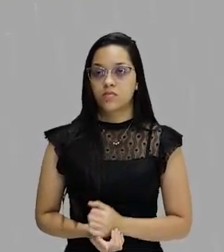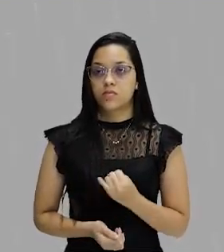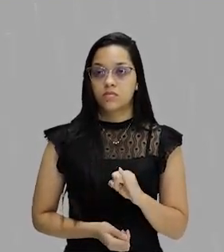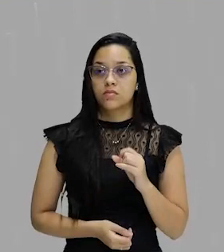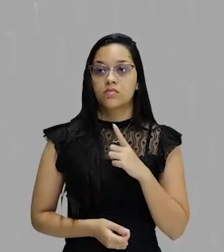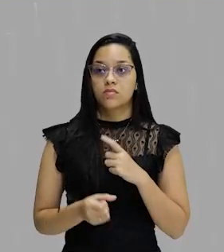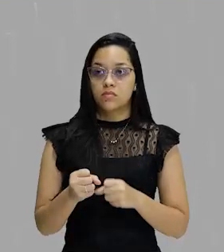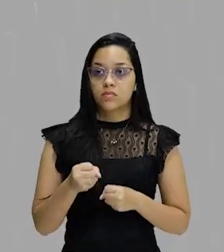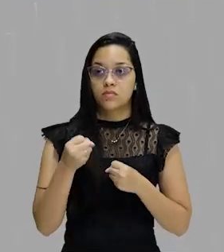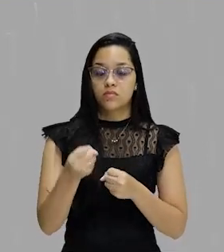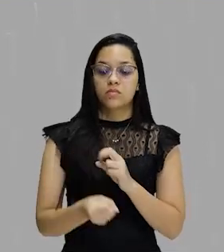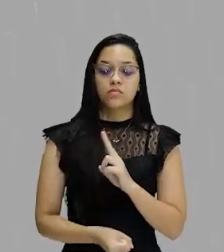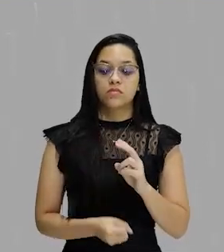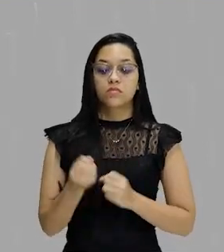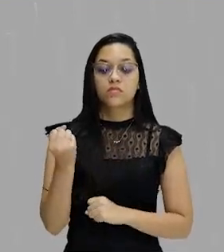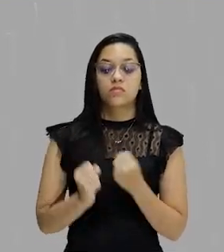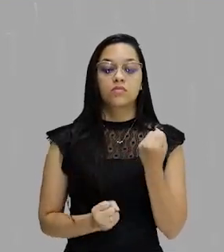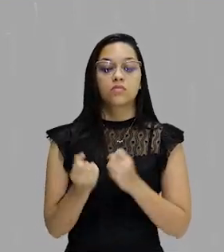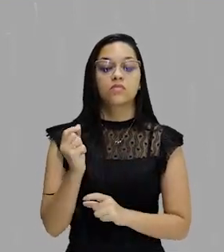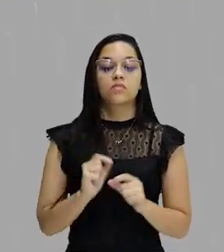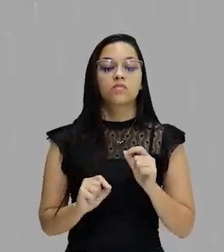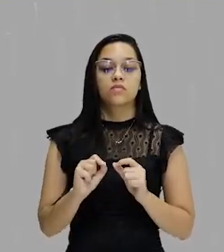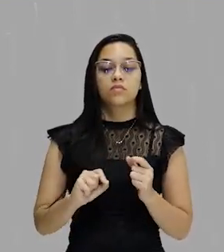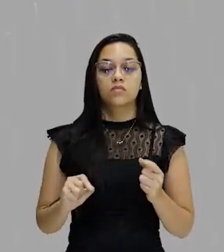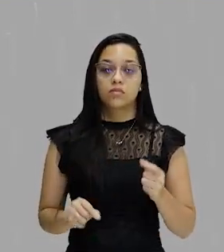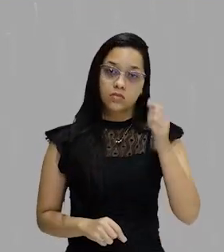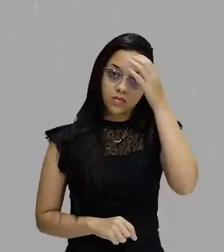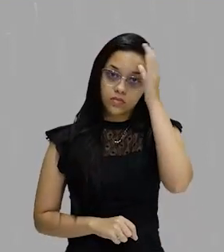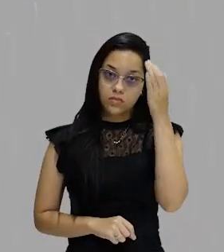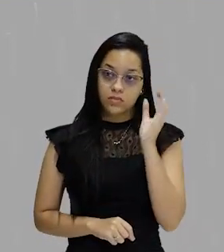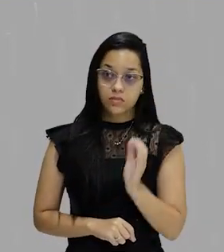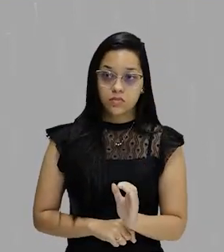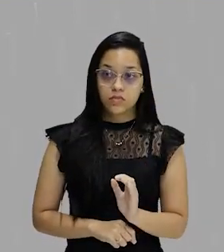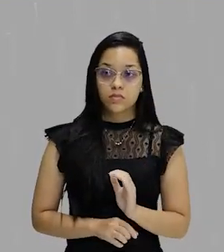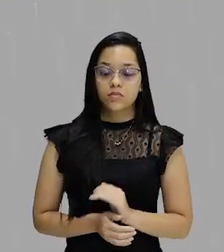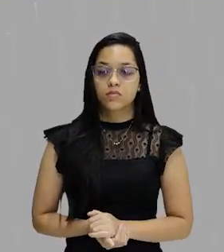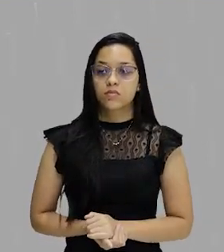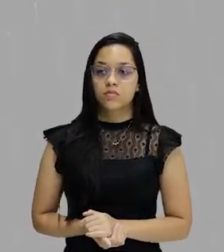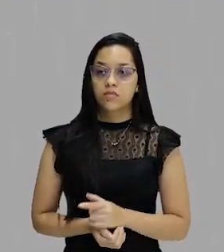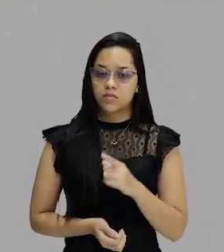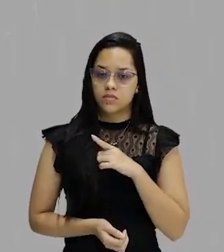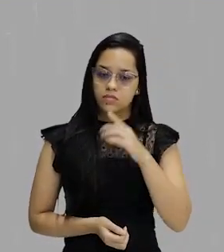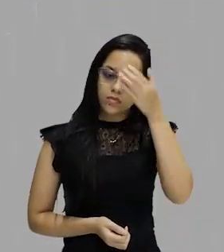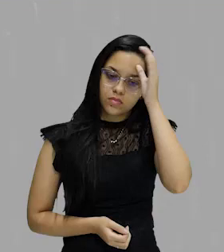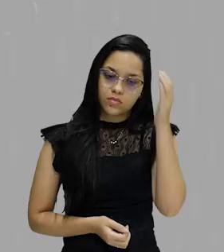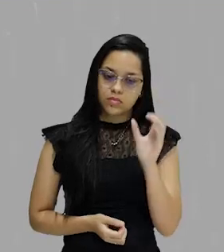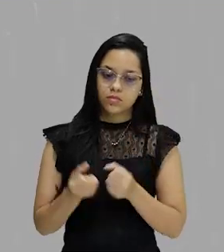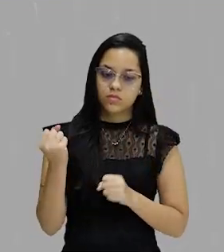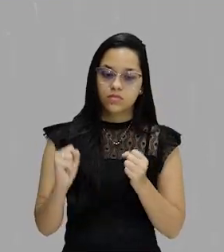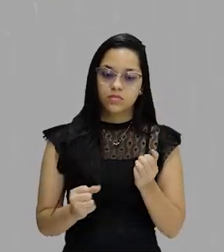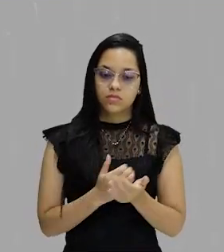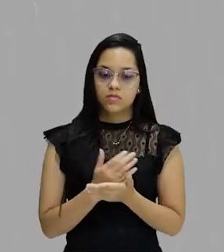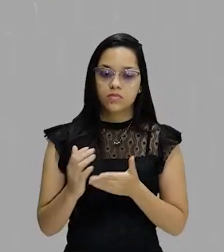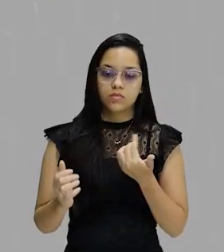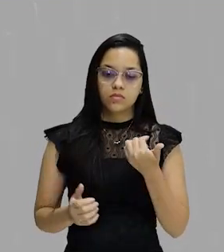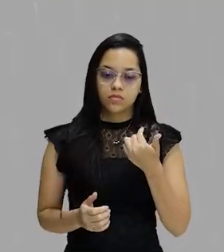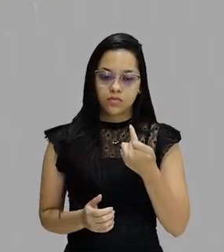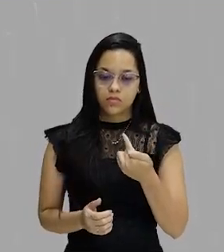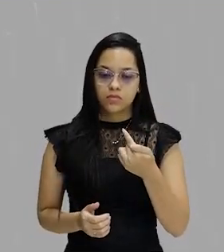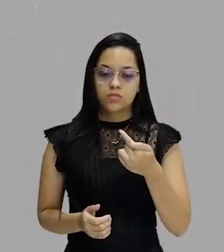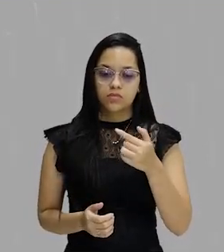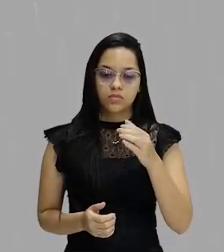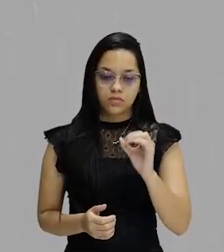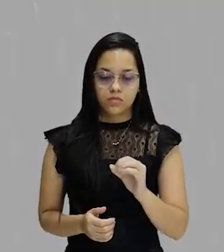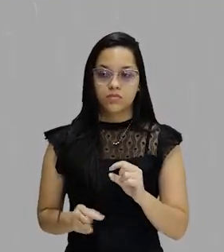um fortalecimento da chamada indústria, o quê? Da indústria cultural. A indústria cultural, no início da década de 1970, no